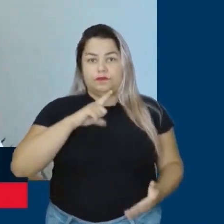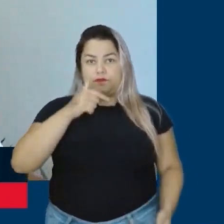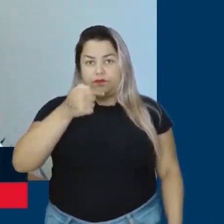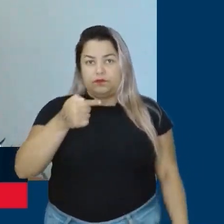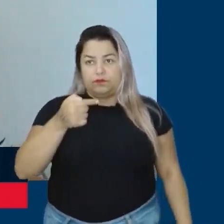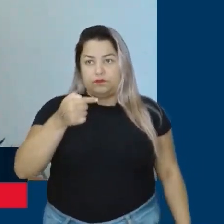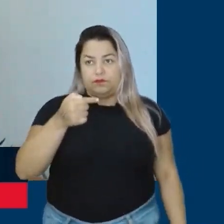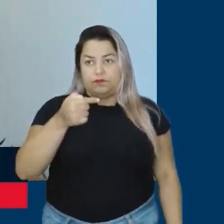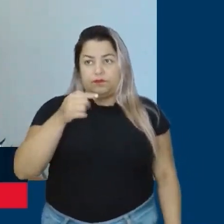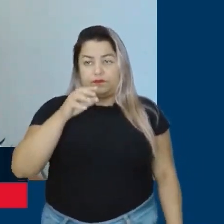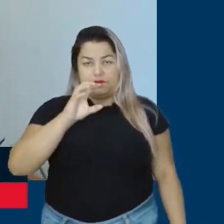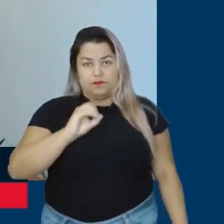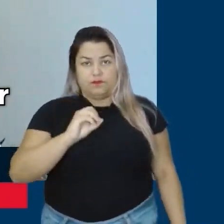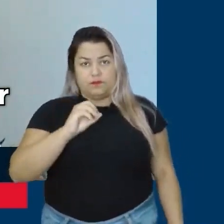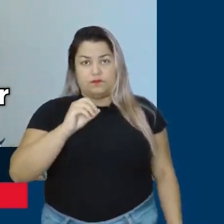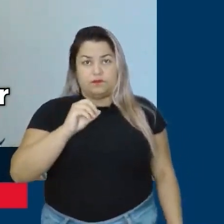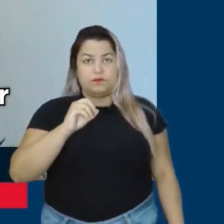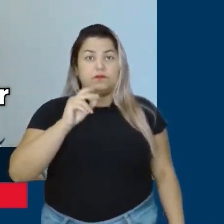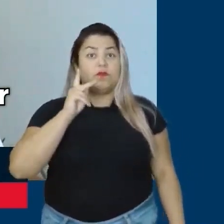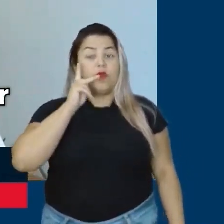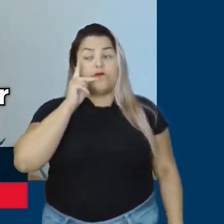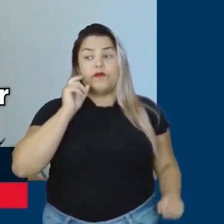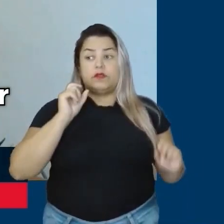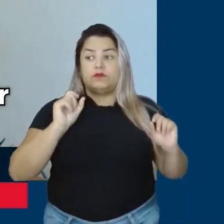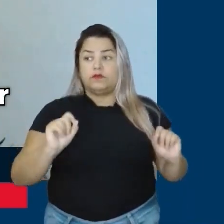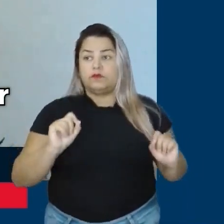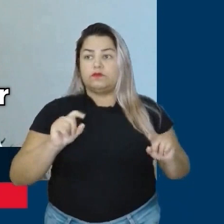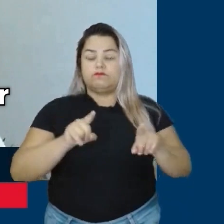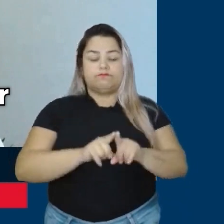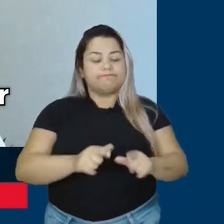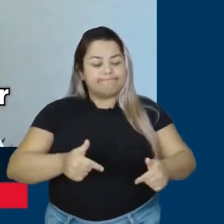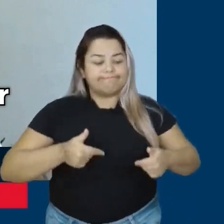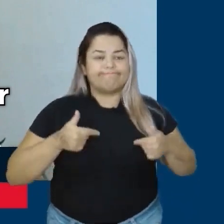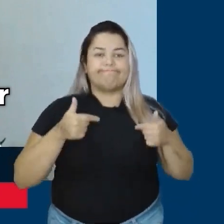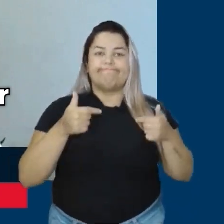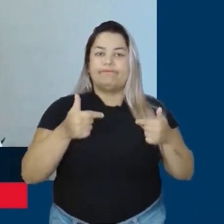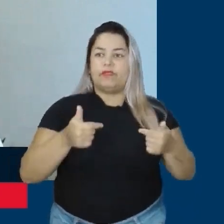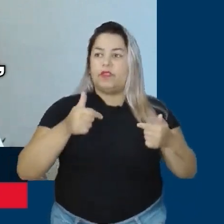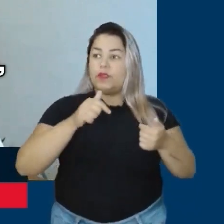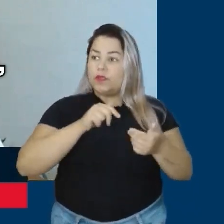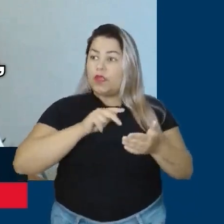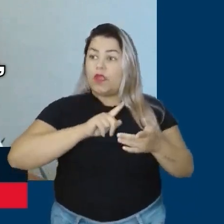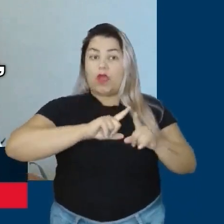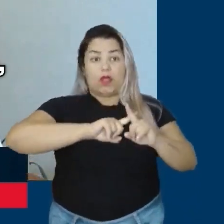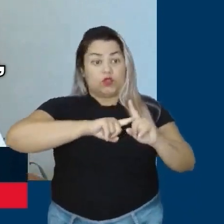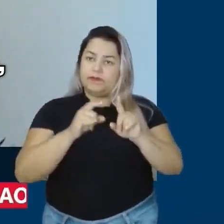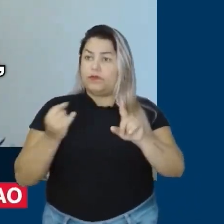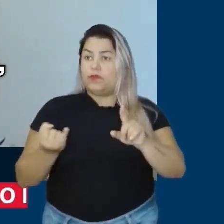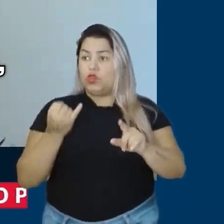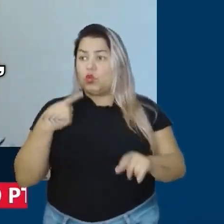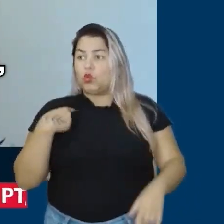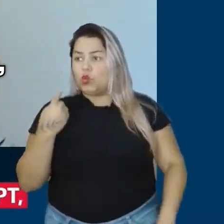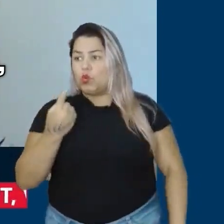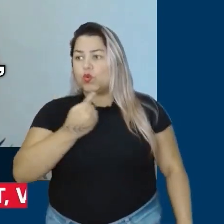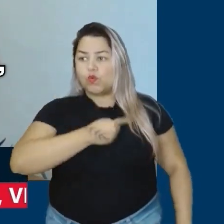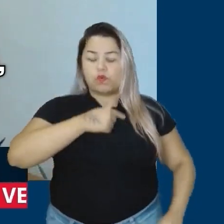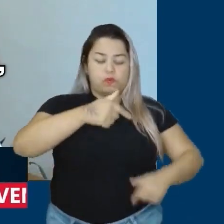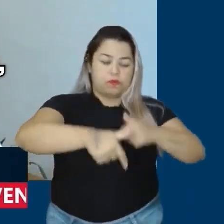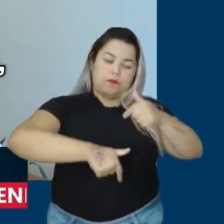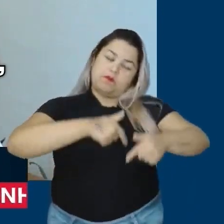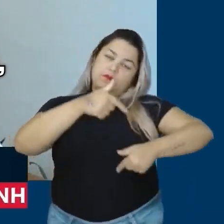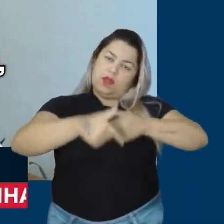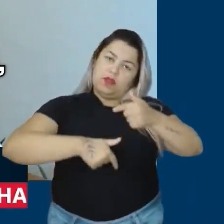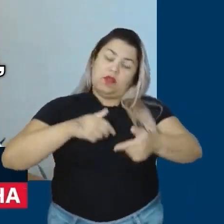70 vereadores e vereadoras. Nós estamos desafiados a duplicar essa quantidade para justamente a gente